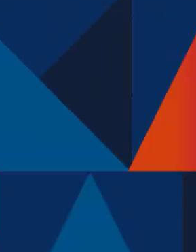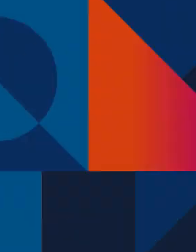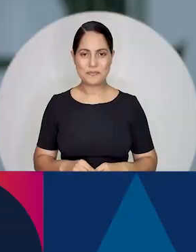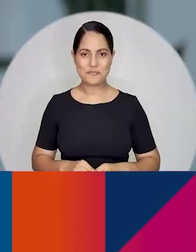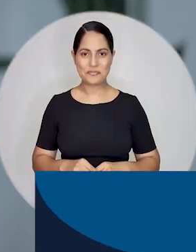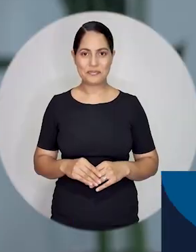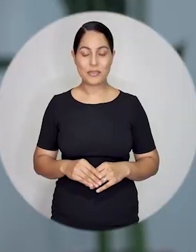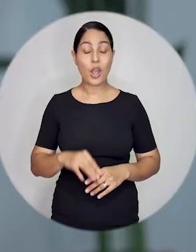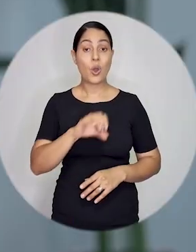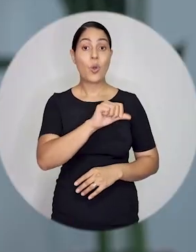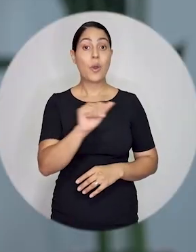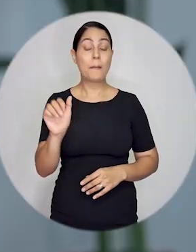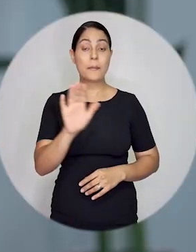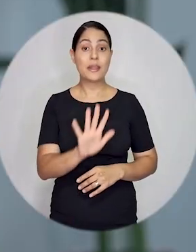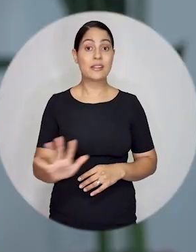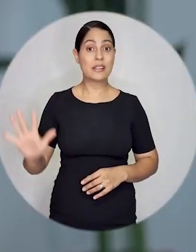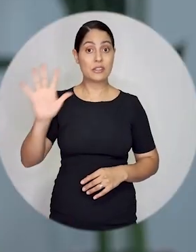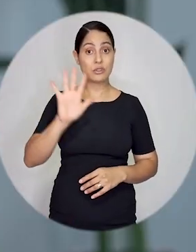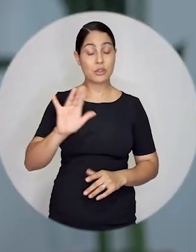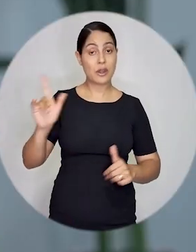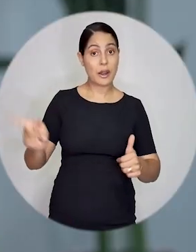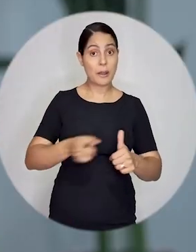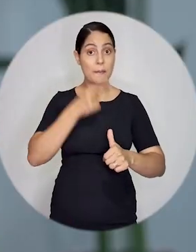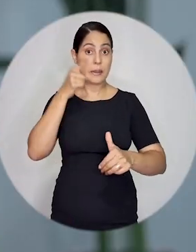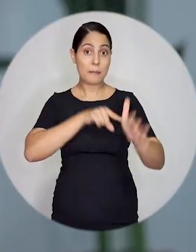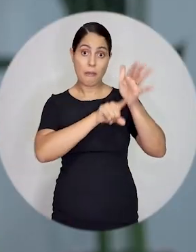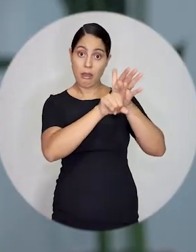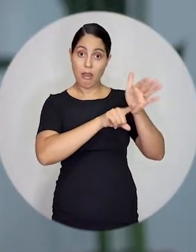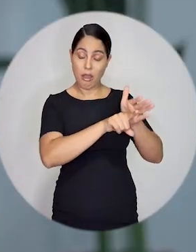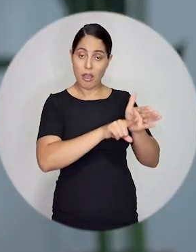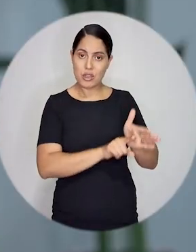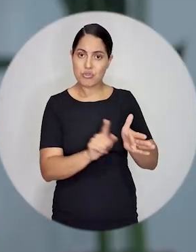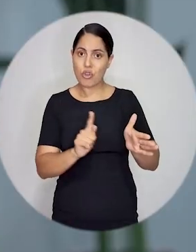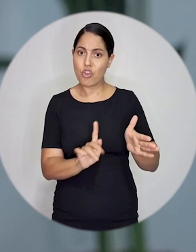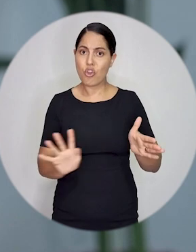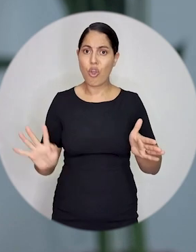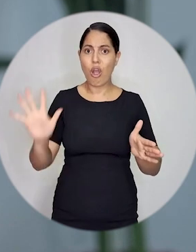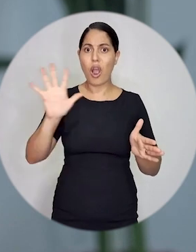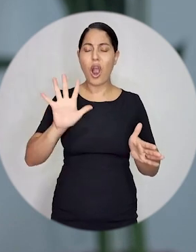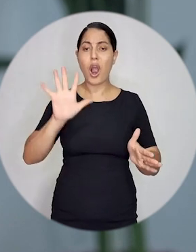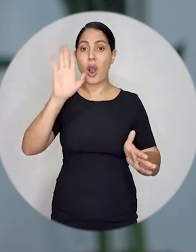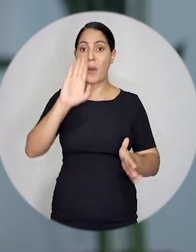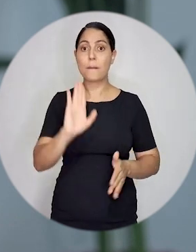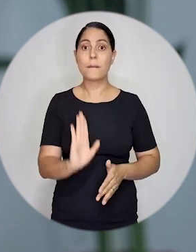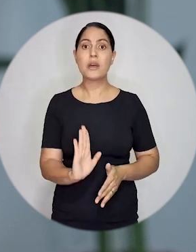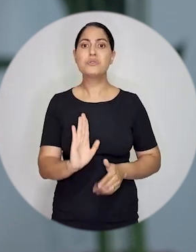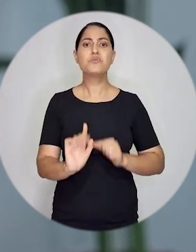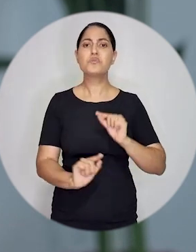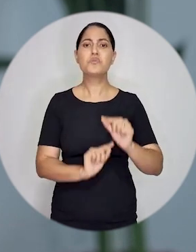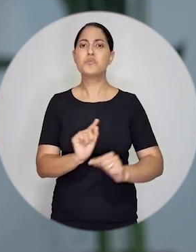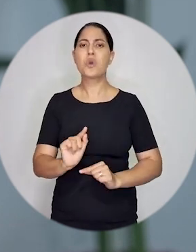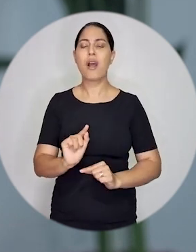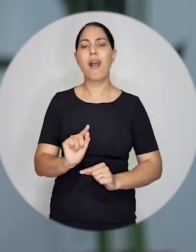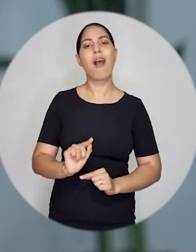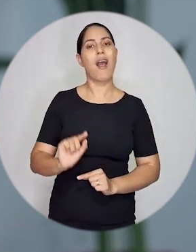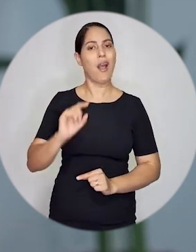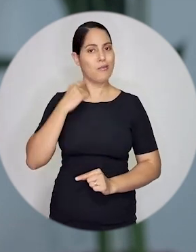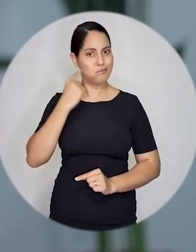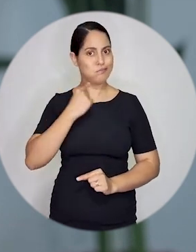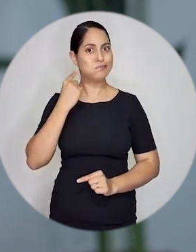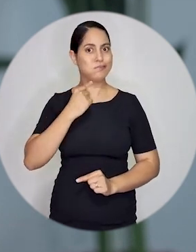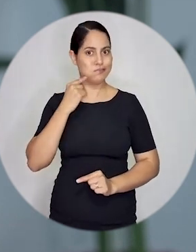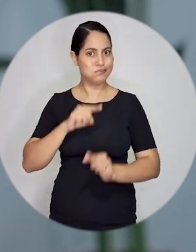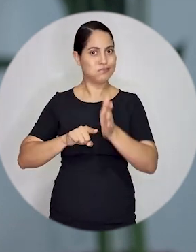conferencia.oab.org.br. A OAB Nacional deu início ao primeiro estudo demográfico da advocacia brasileira. A